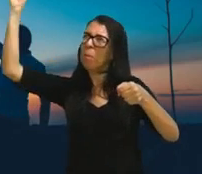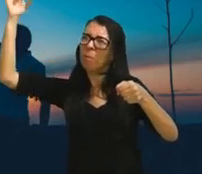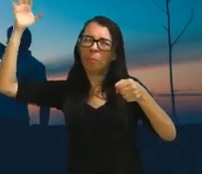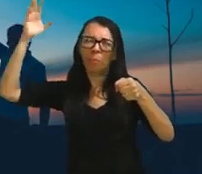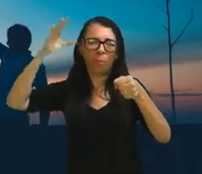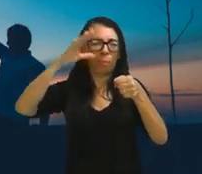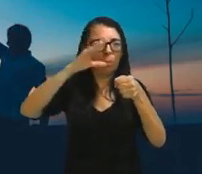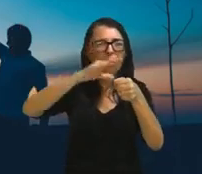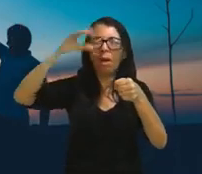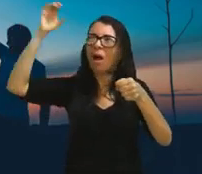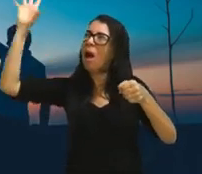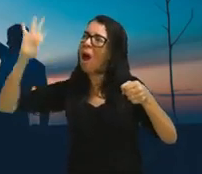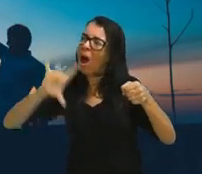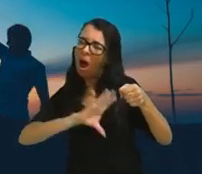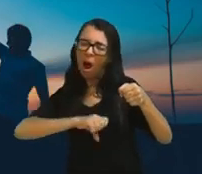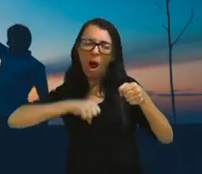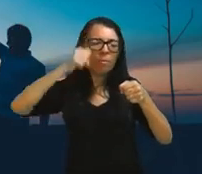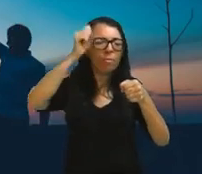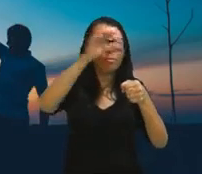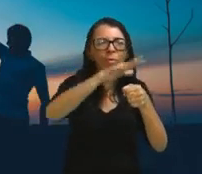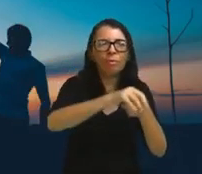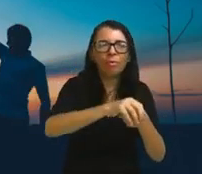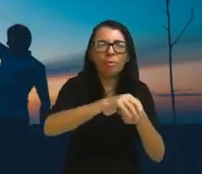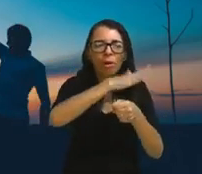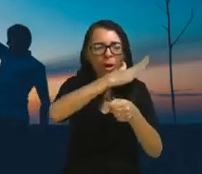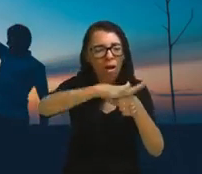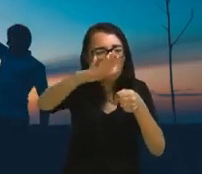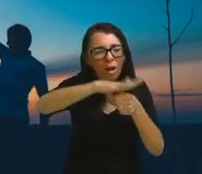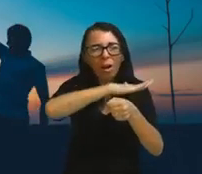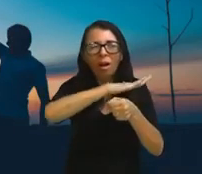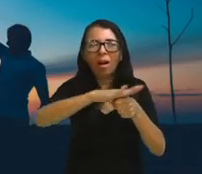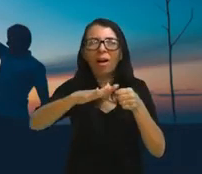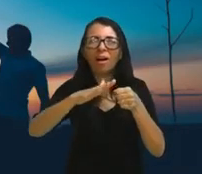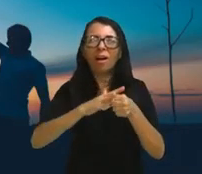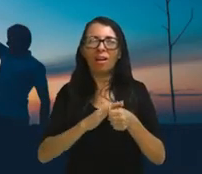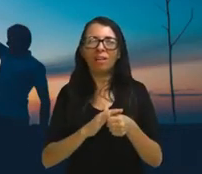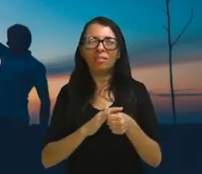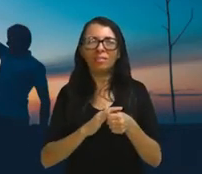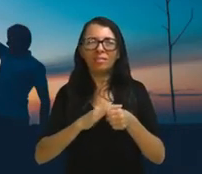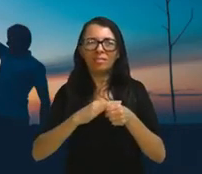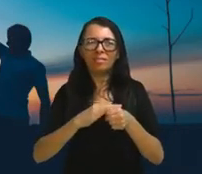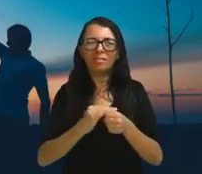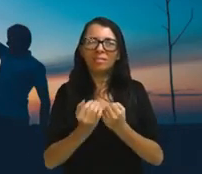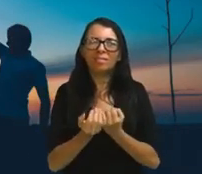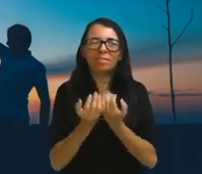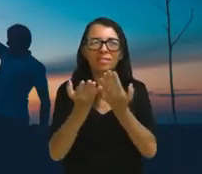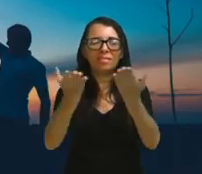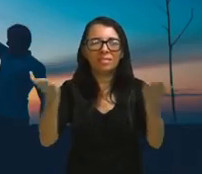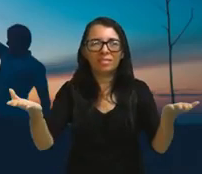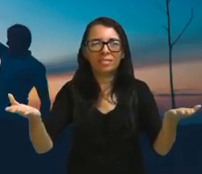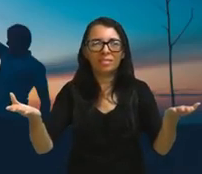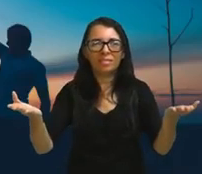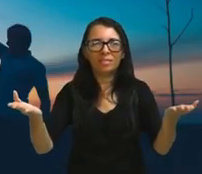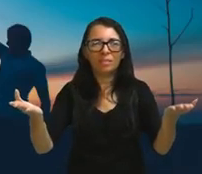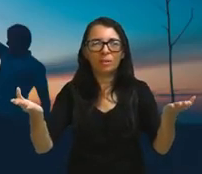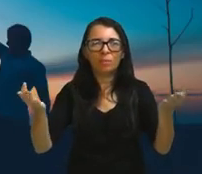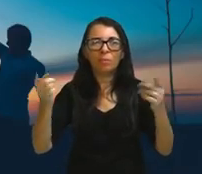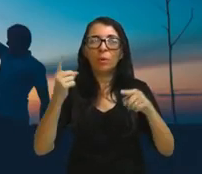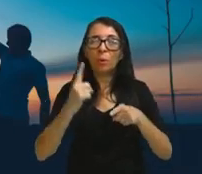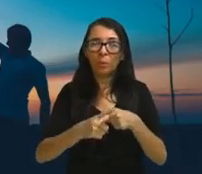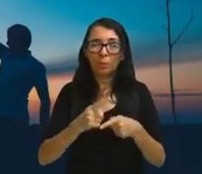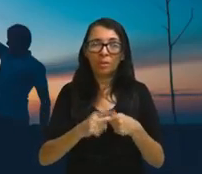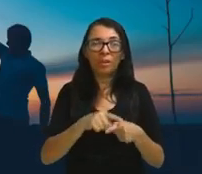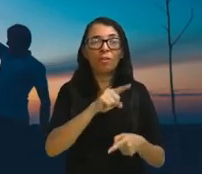de Jesus. Sintam-se abraçados por Deus, acolhidos, pois vocês são importantes para o Senhor.